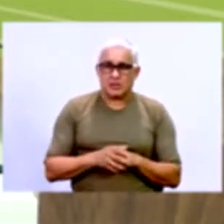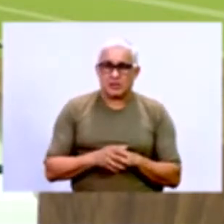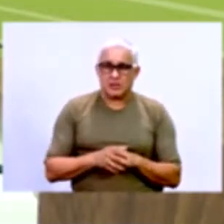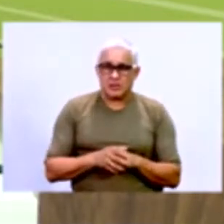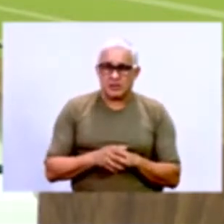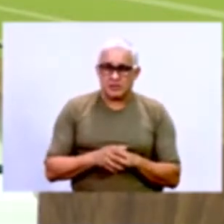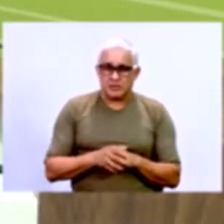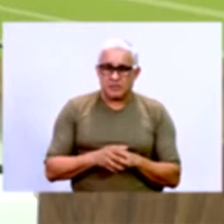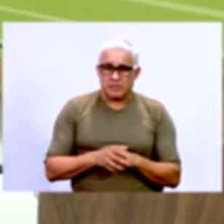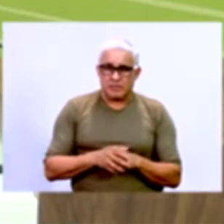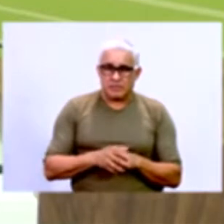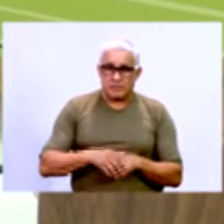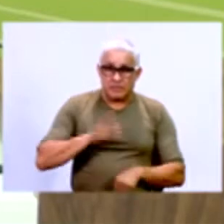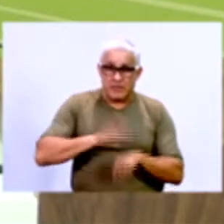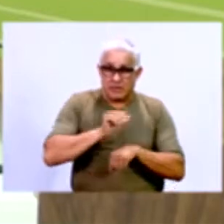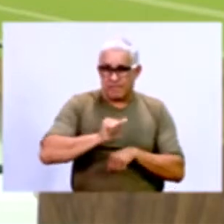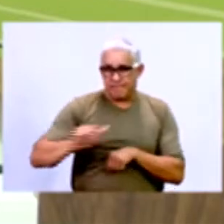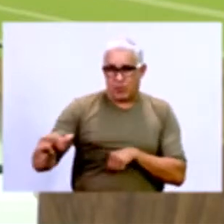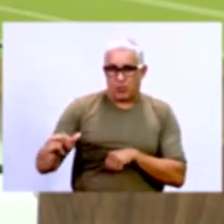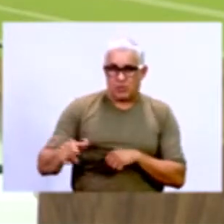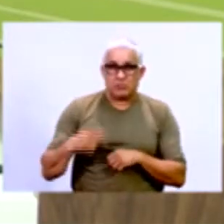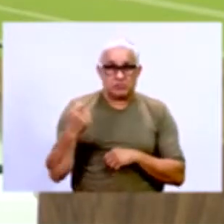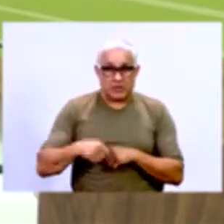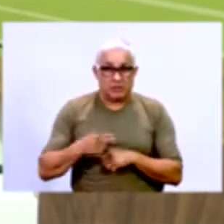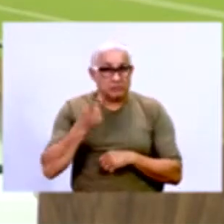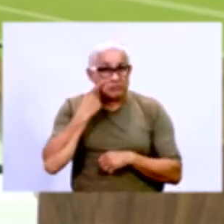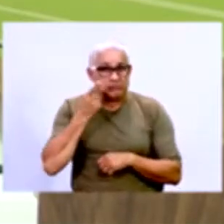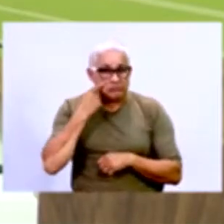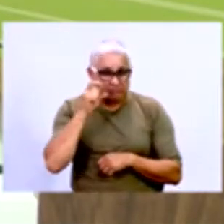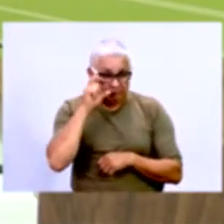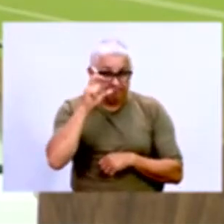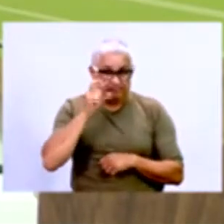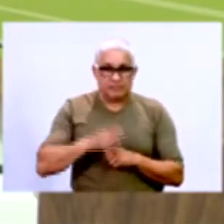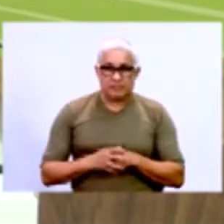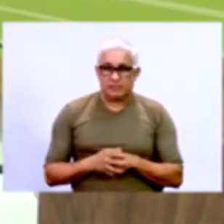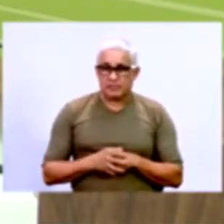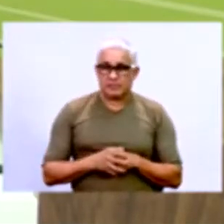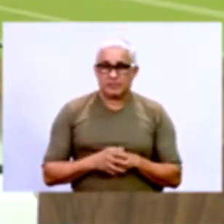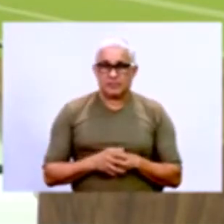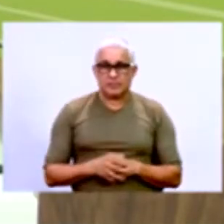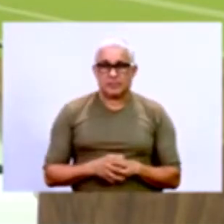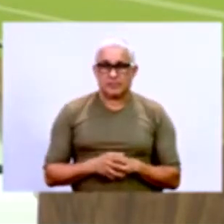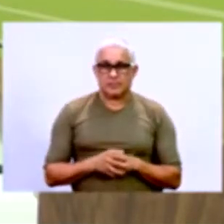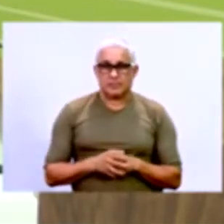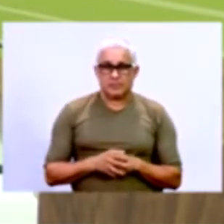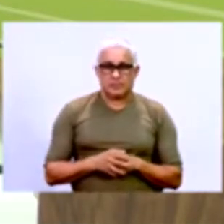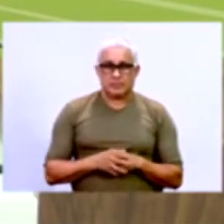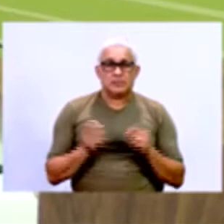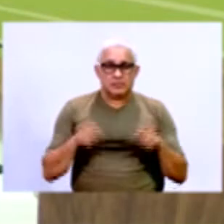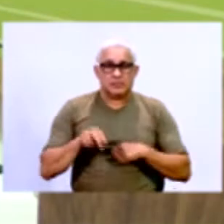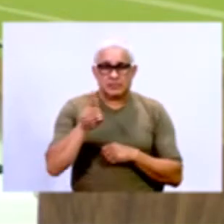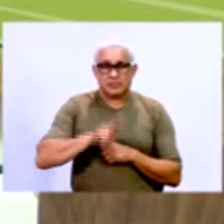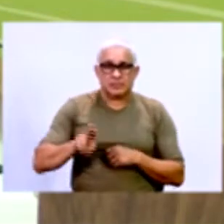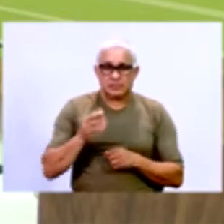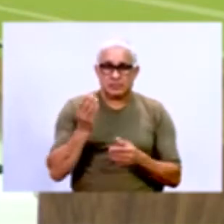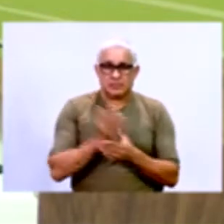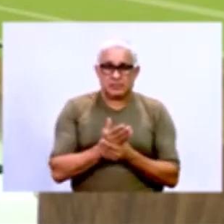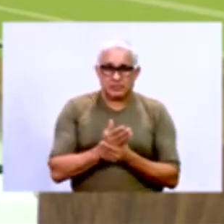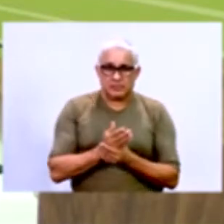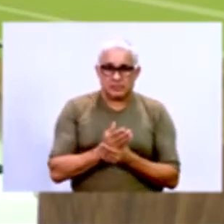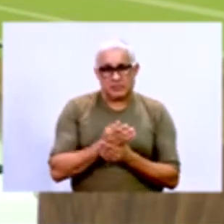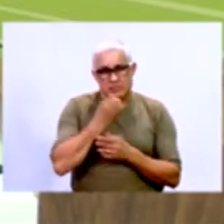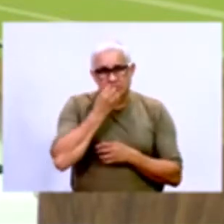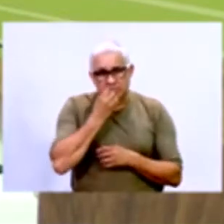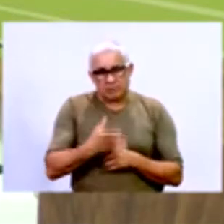maior do que o outro. Ok? Então a gente precisa ficar atento a isso daí para que nós possamos utilizar arquivos de boa